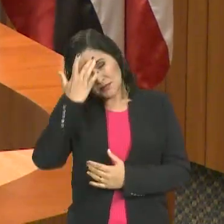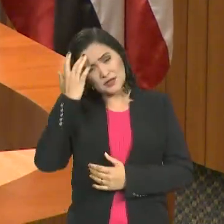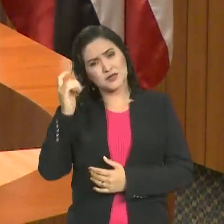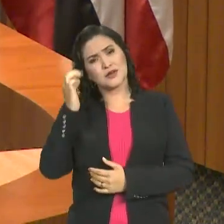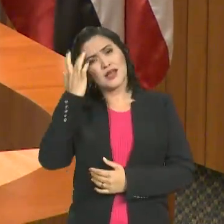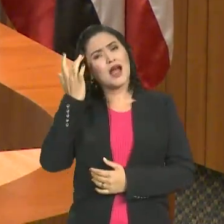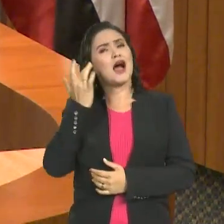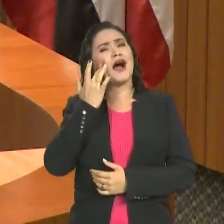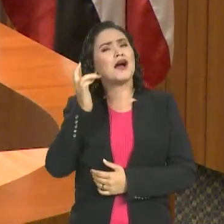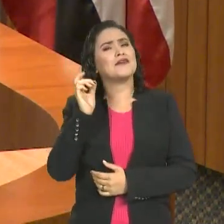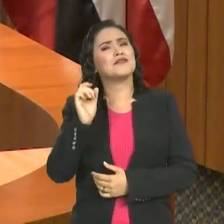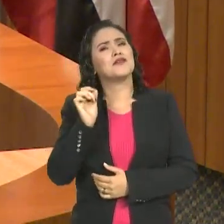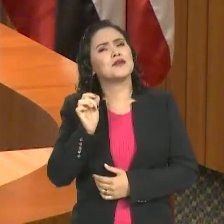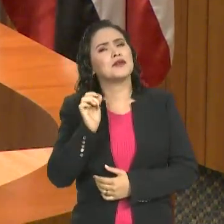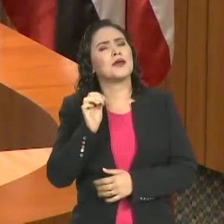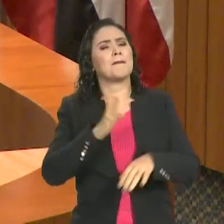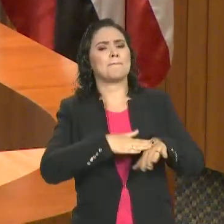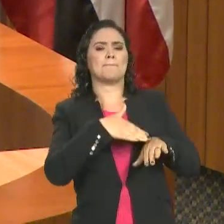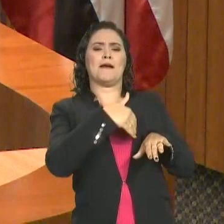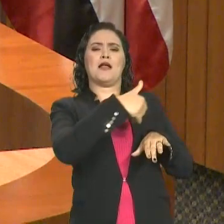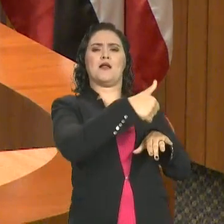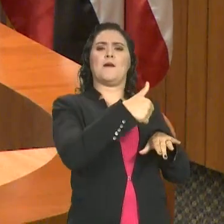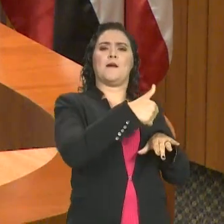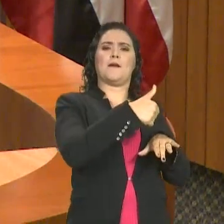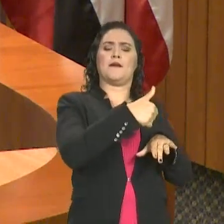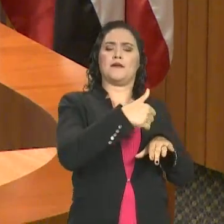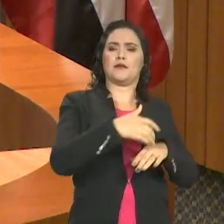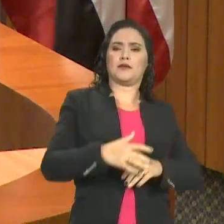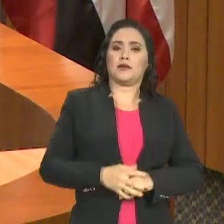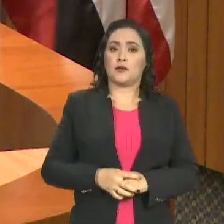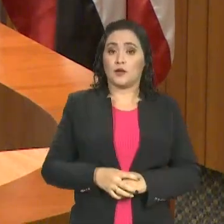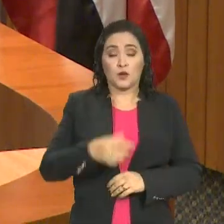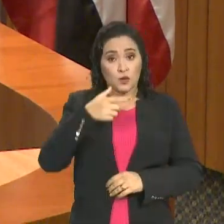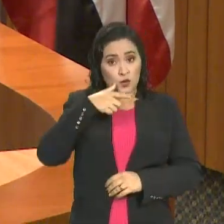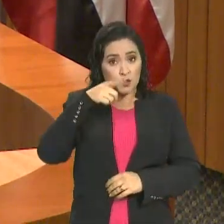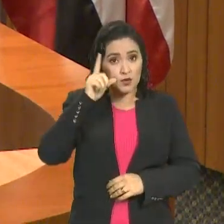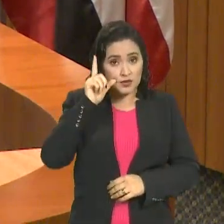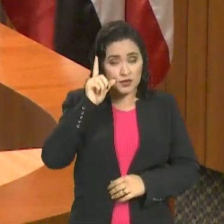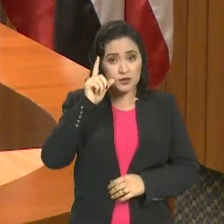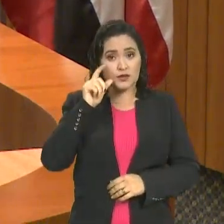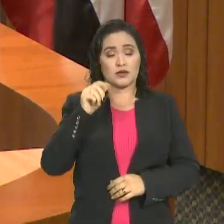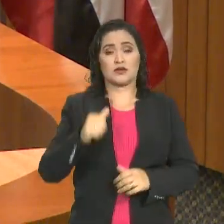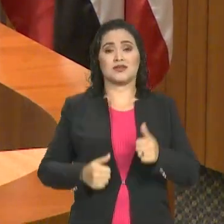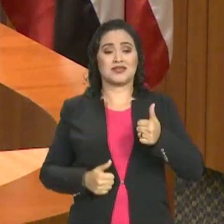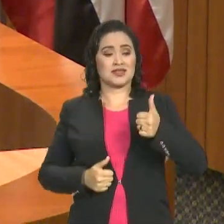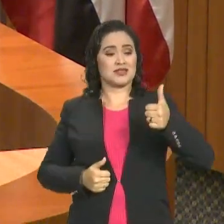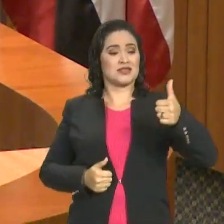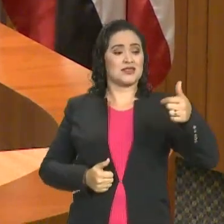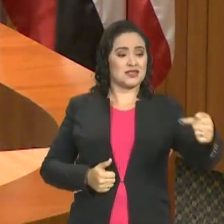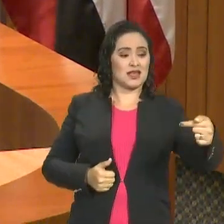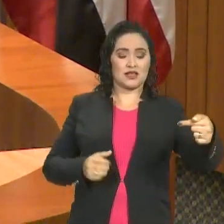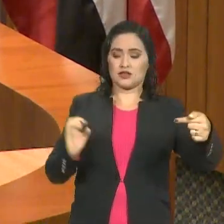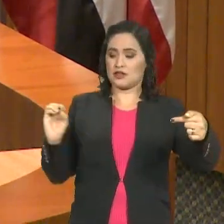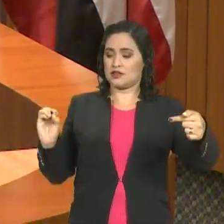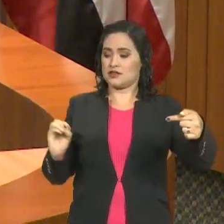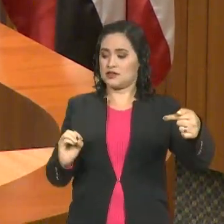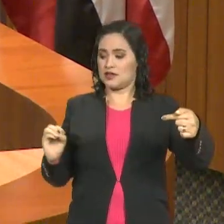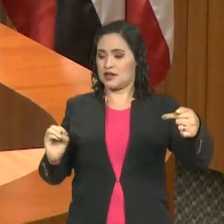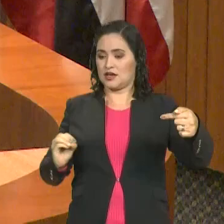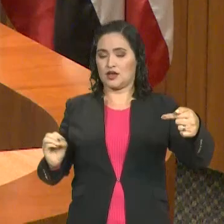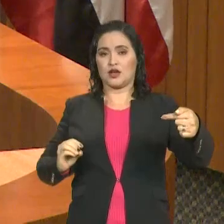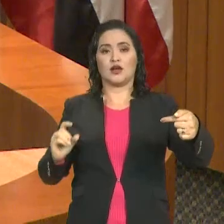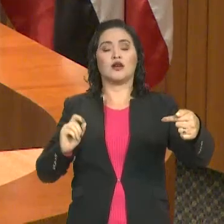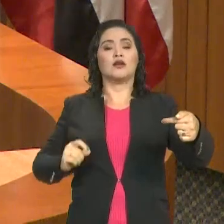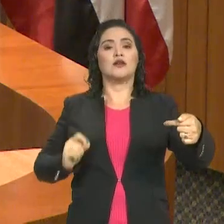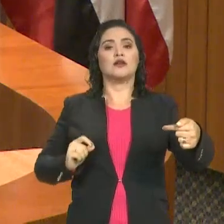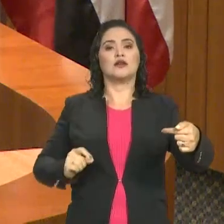o 17-0 ontem que o prefeito Eduardo Braide conseguiu entrar para o Guinness Book of History diante